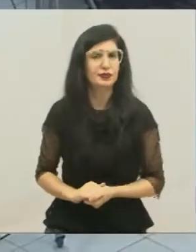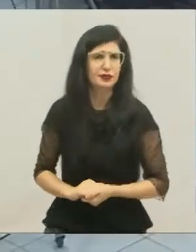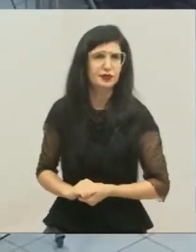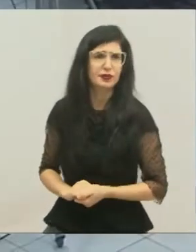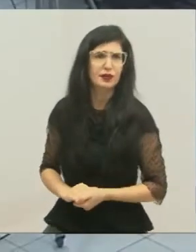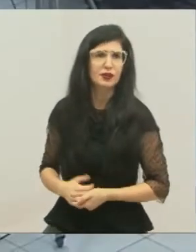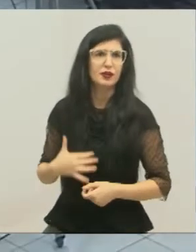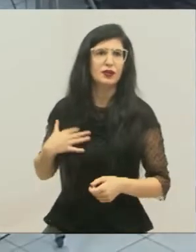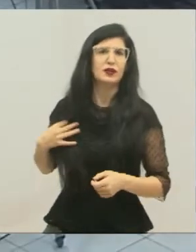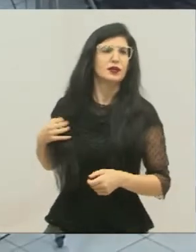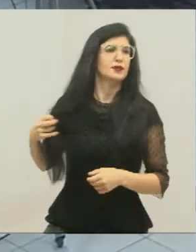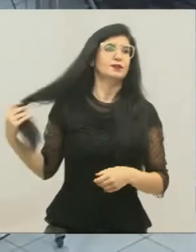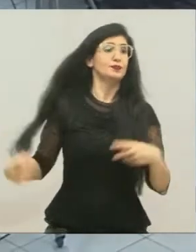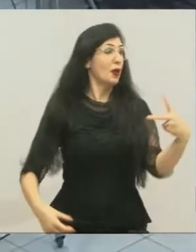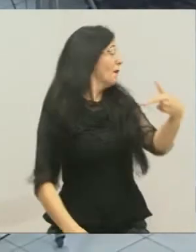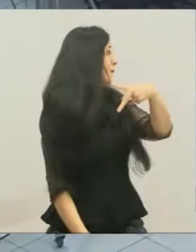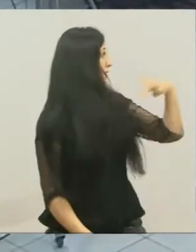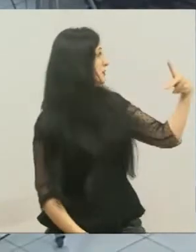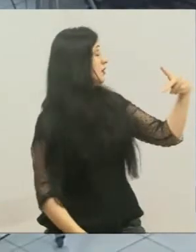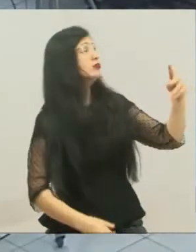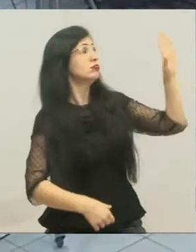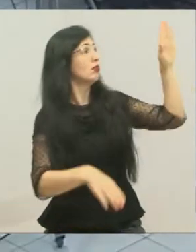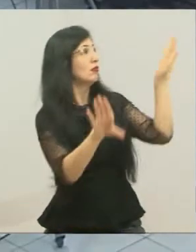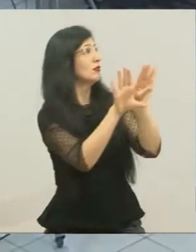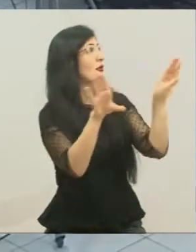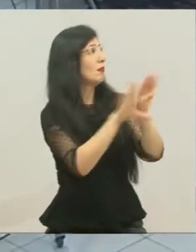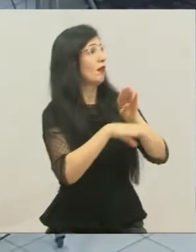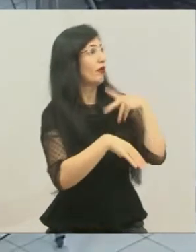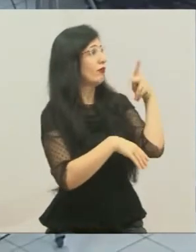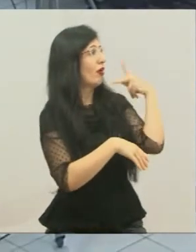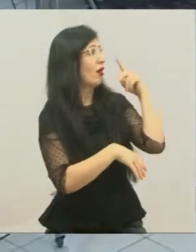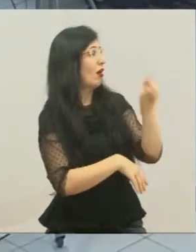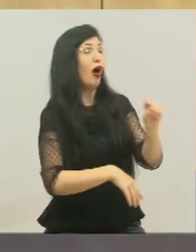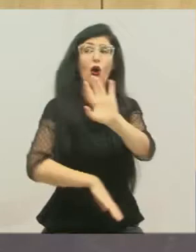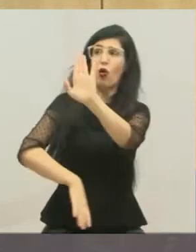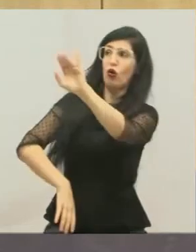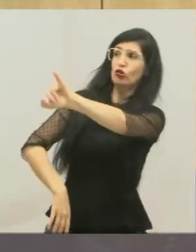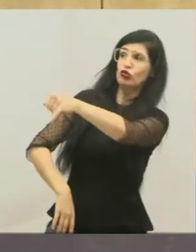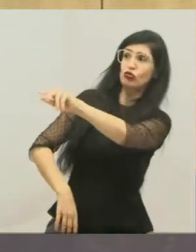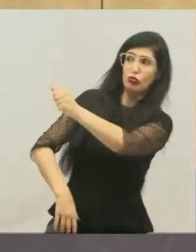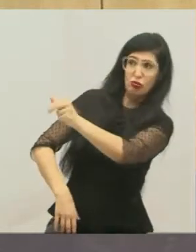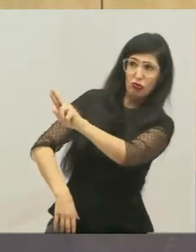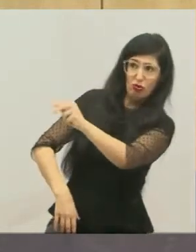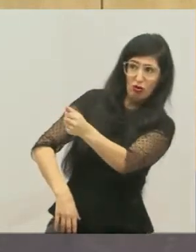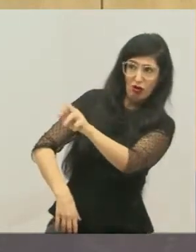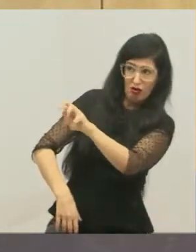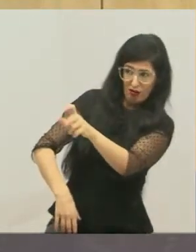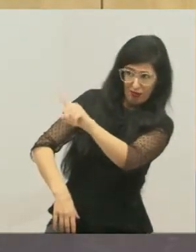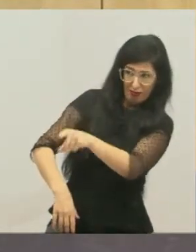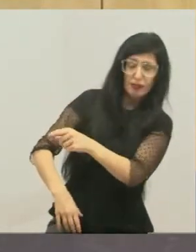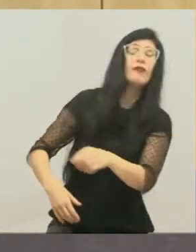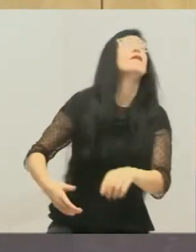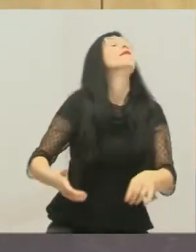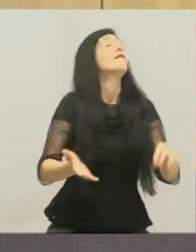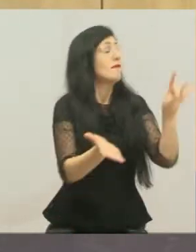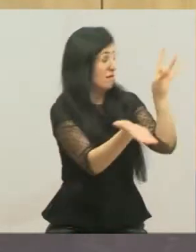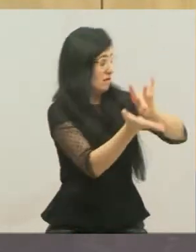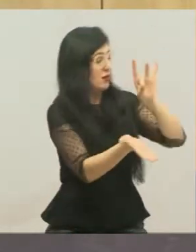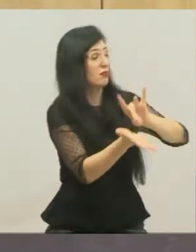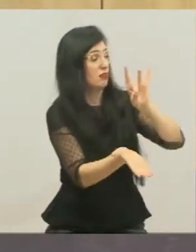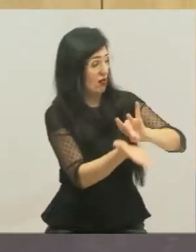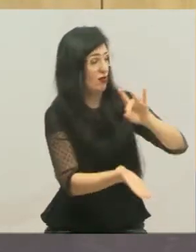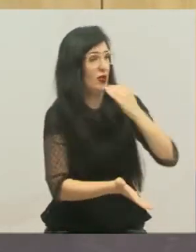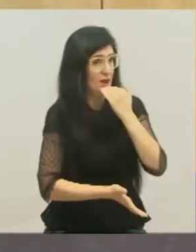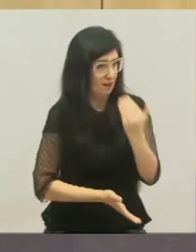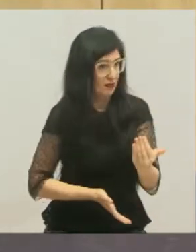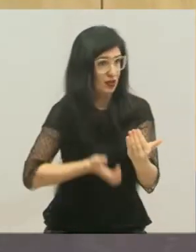Senhor presidente, quero colaborar também e dizer, Juarez, é isso mesmo, e também solicitar, fazer